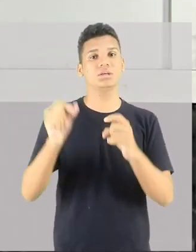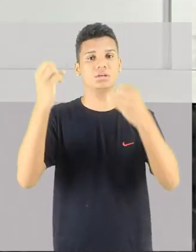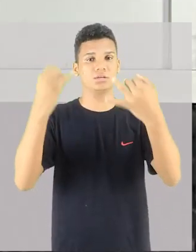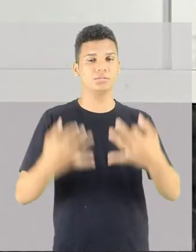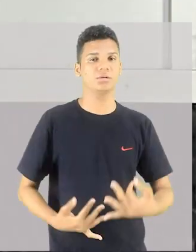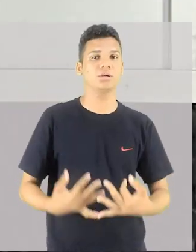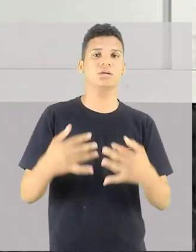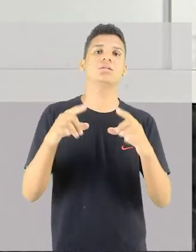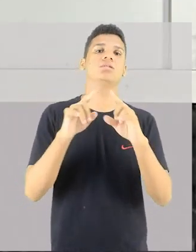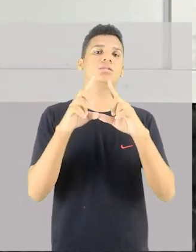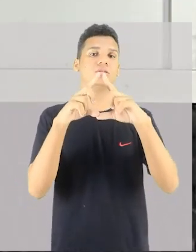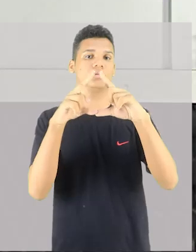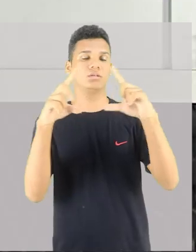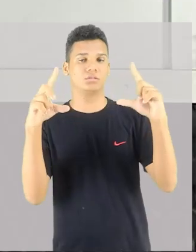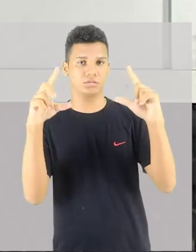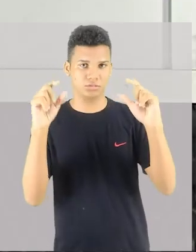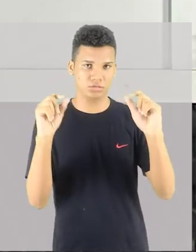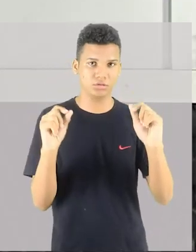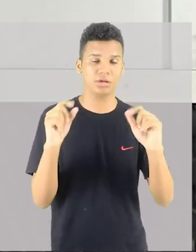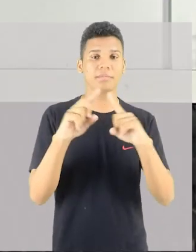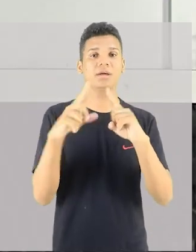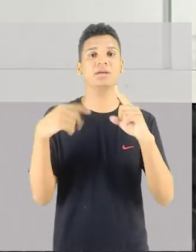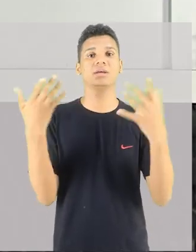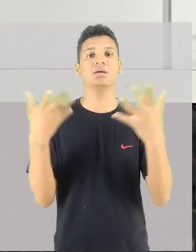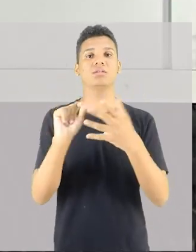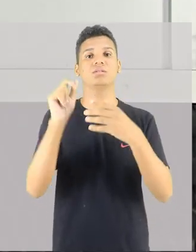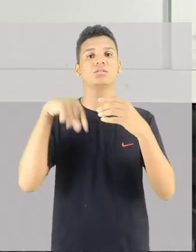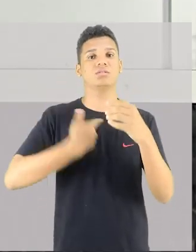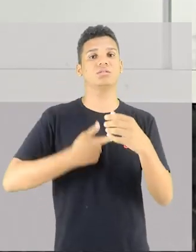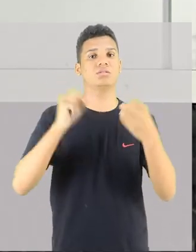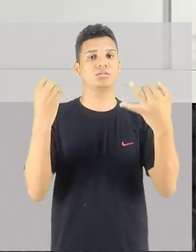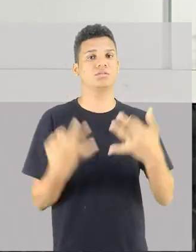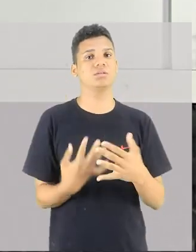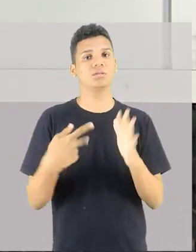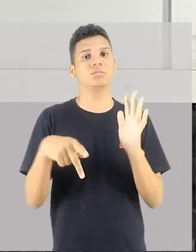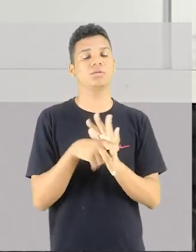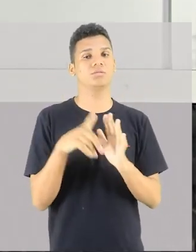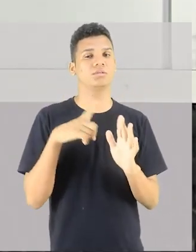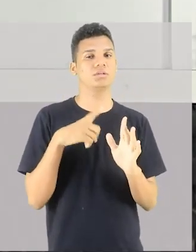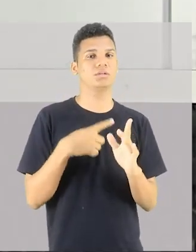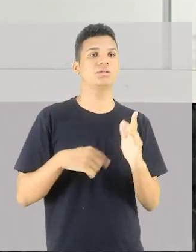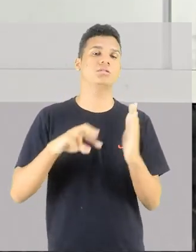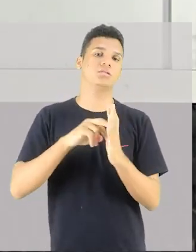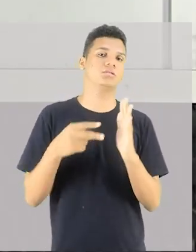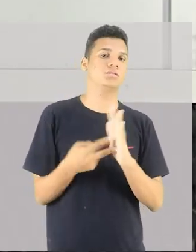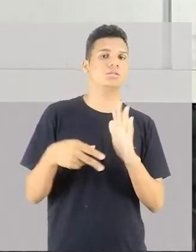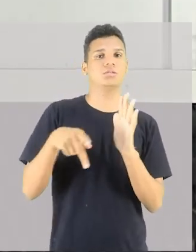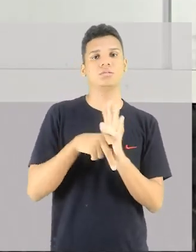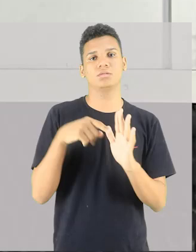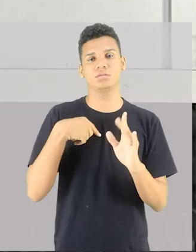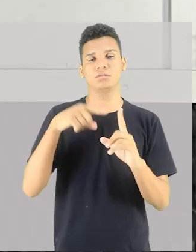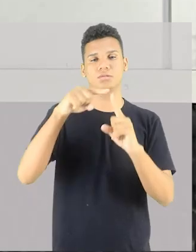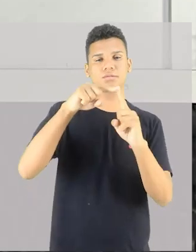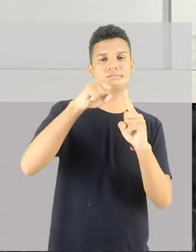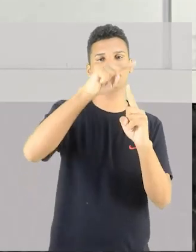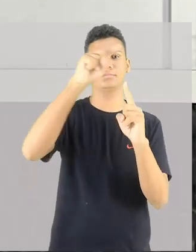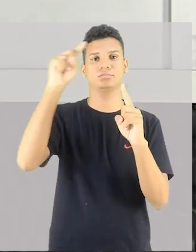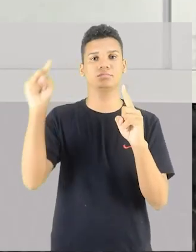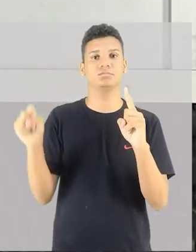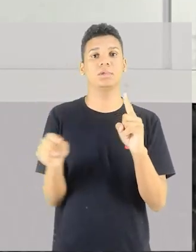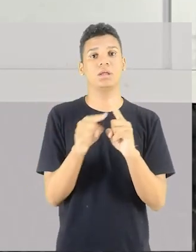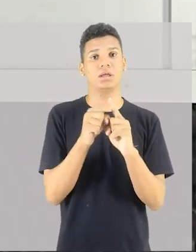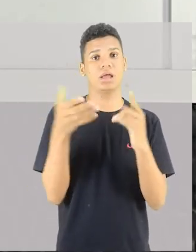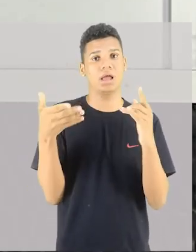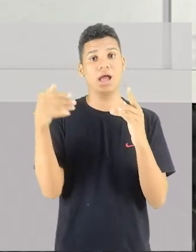e agora vamos ver especificamente a área do círculo e dos elementos circulares da coroa circular do setor